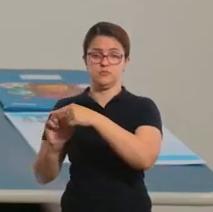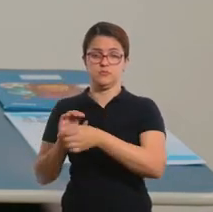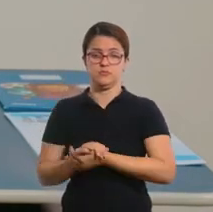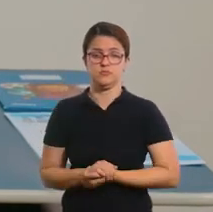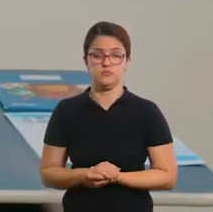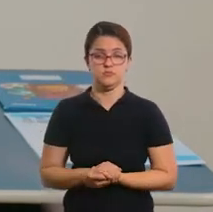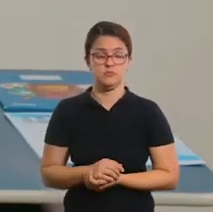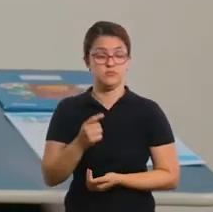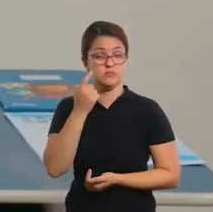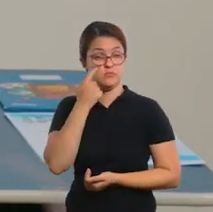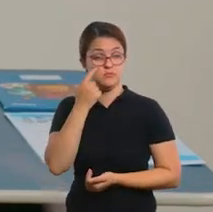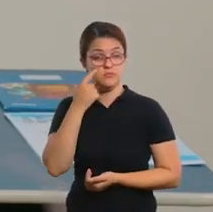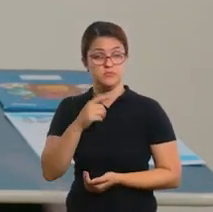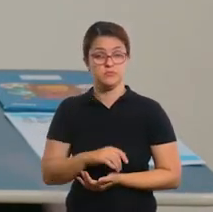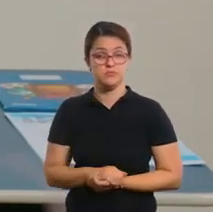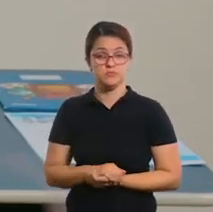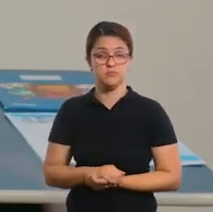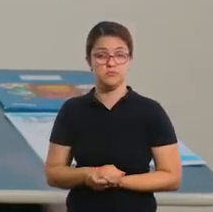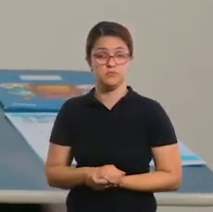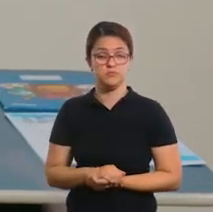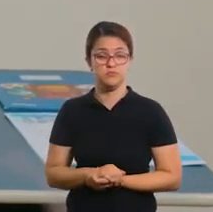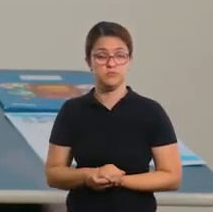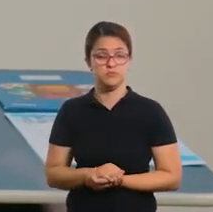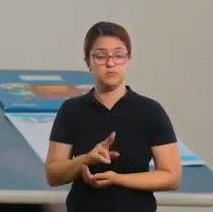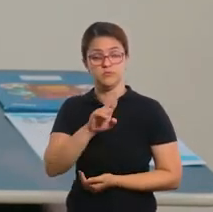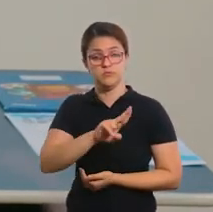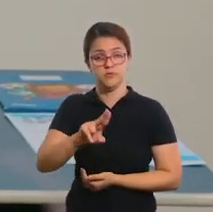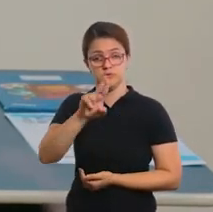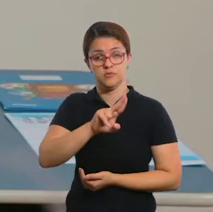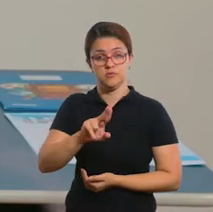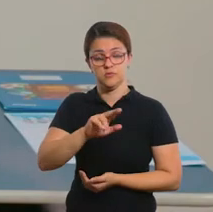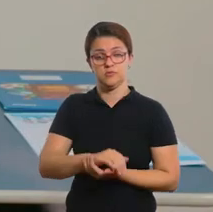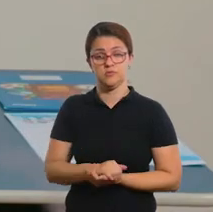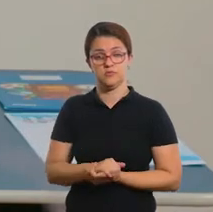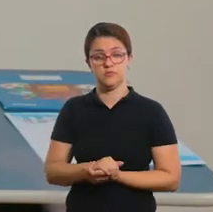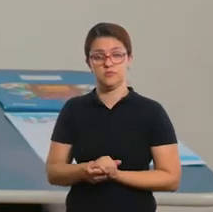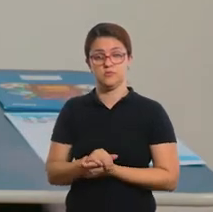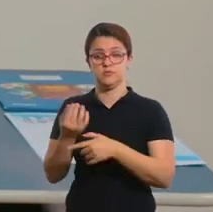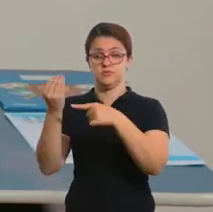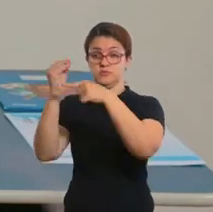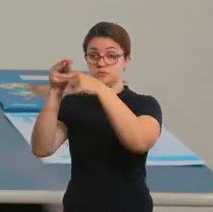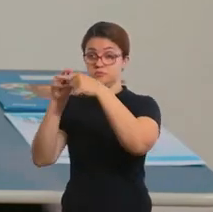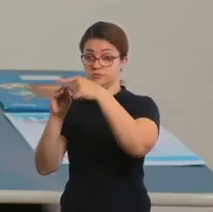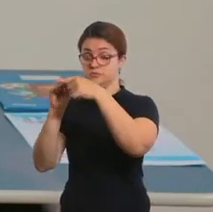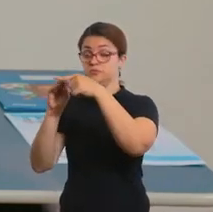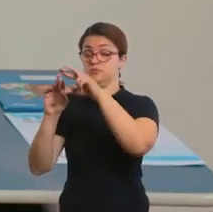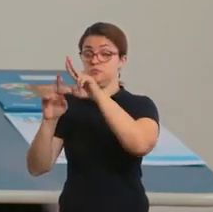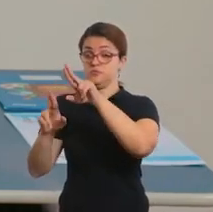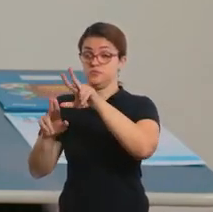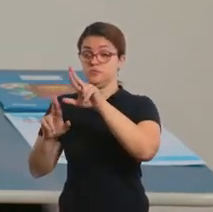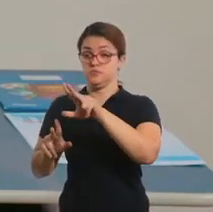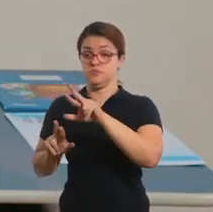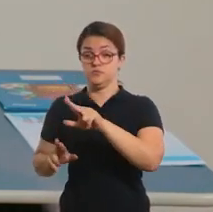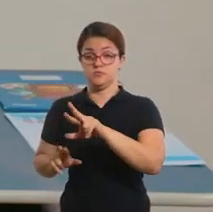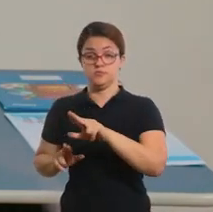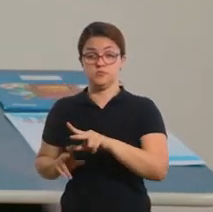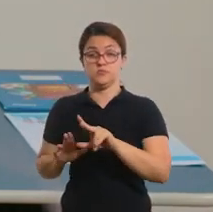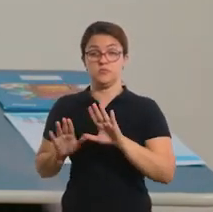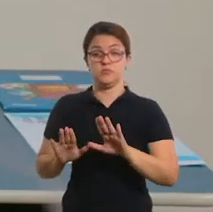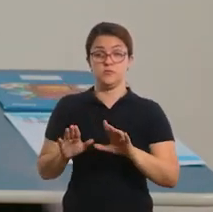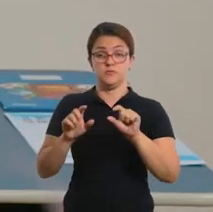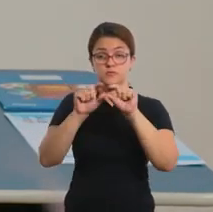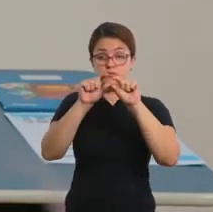4/8. Então, podemos observar que nós utilizamos frações diferentes,